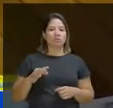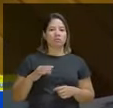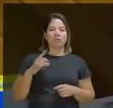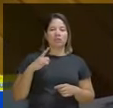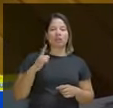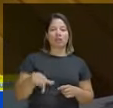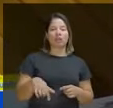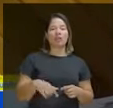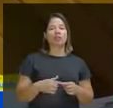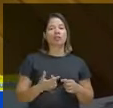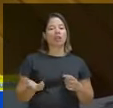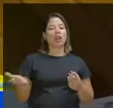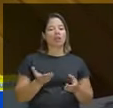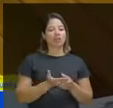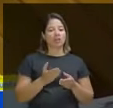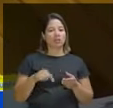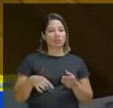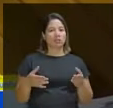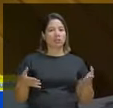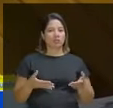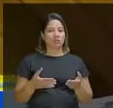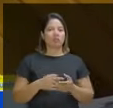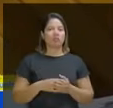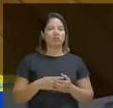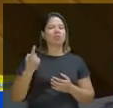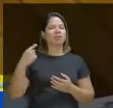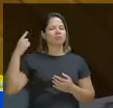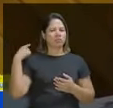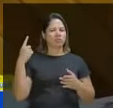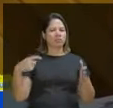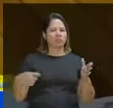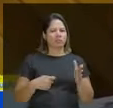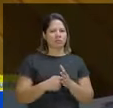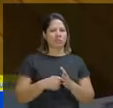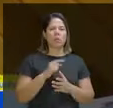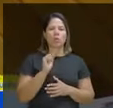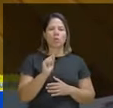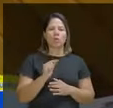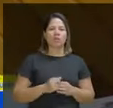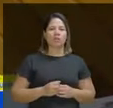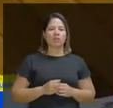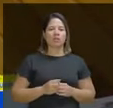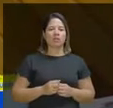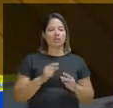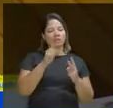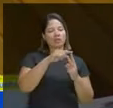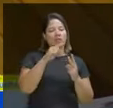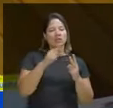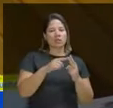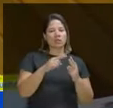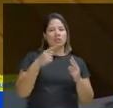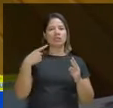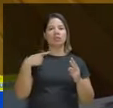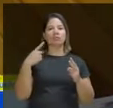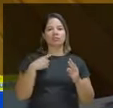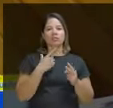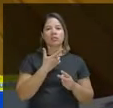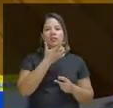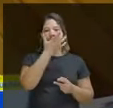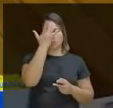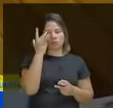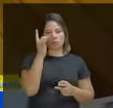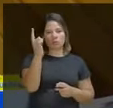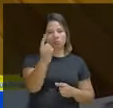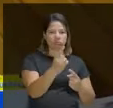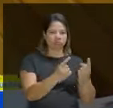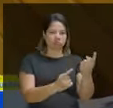penal. Adicionou que a denúncia seria inepta, porquanto afirma que as pacientes teriam aliciado